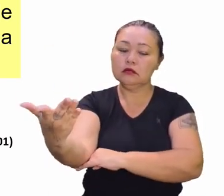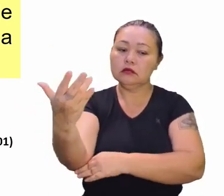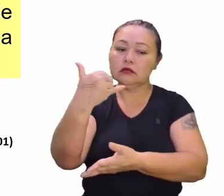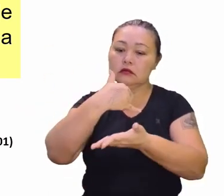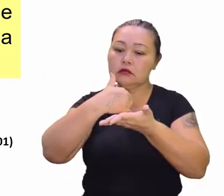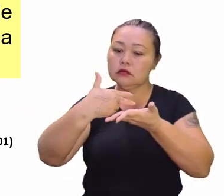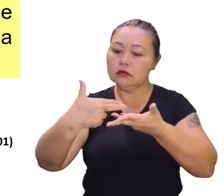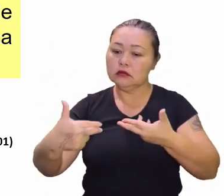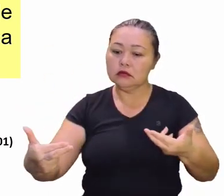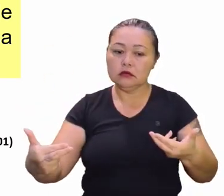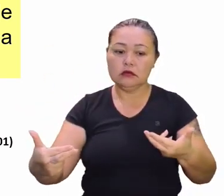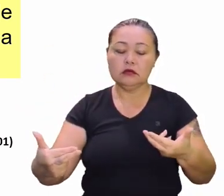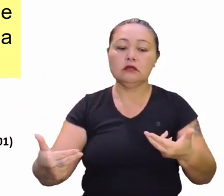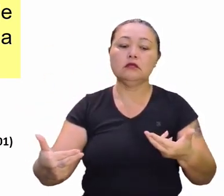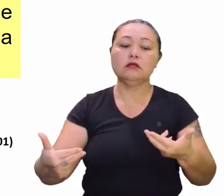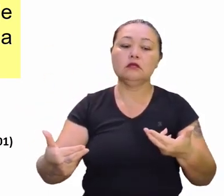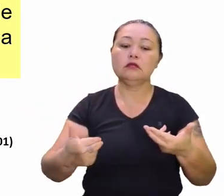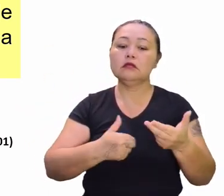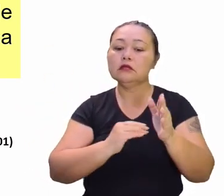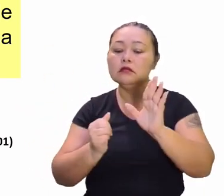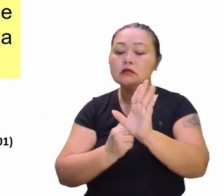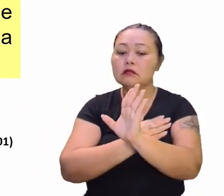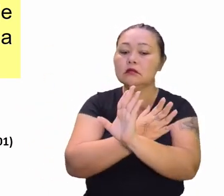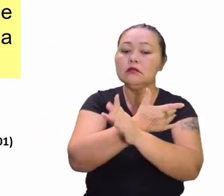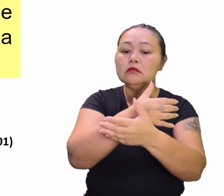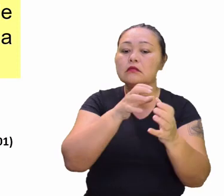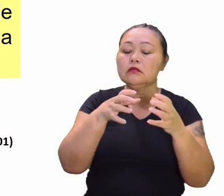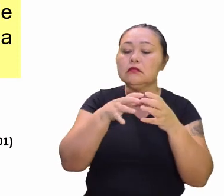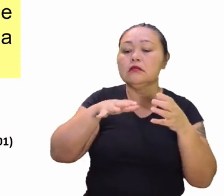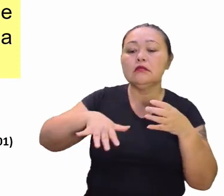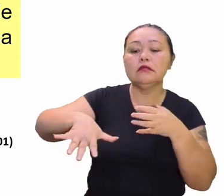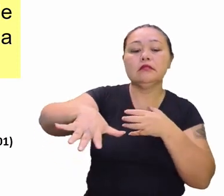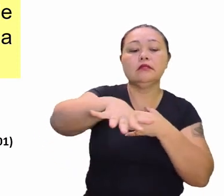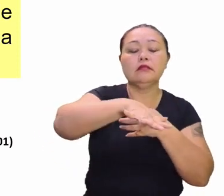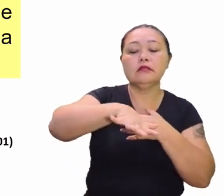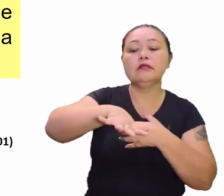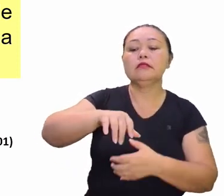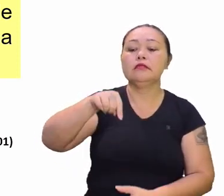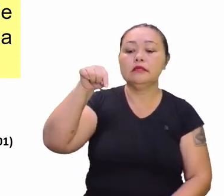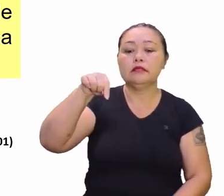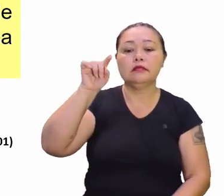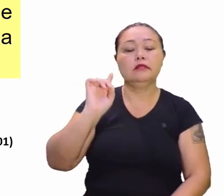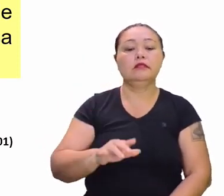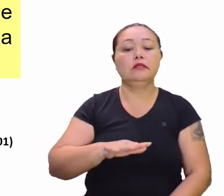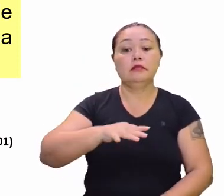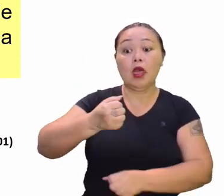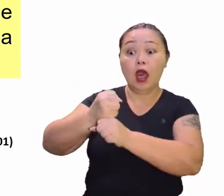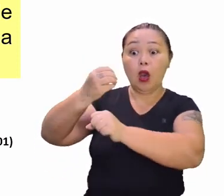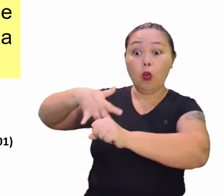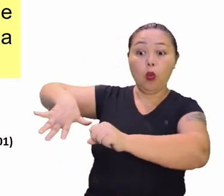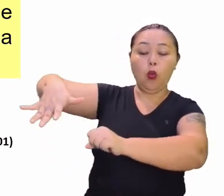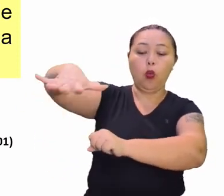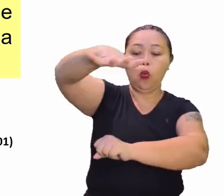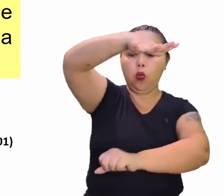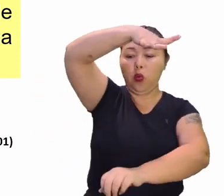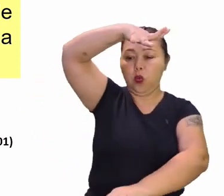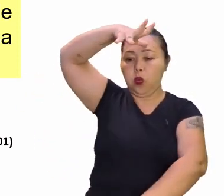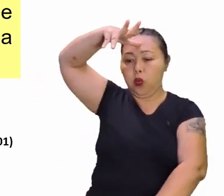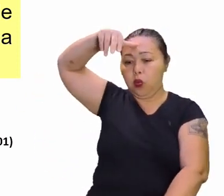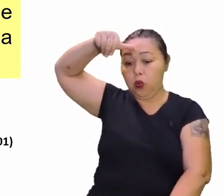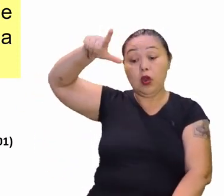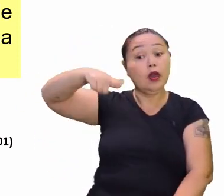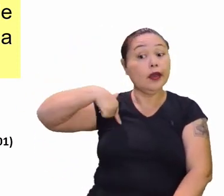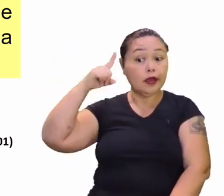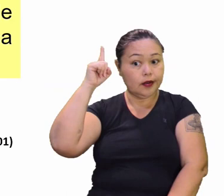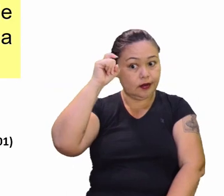desmatamento, o tráfico de drogas e o contrabando, que é intenso nesta imensa região que é difícil